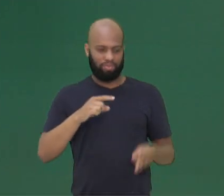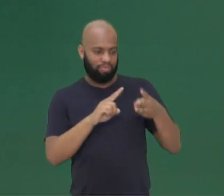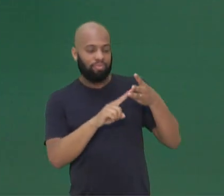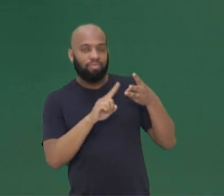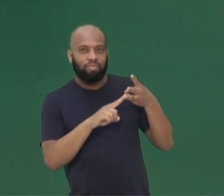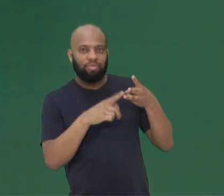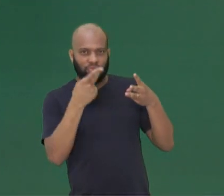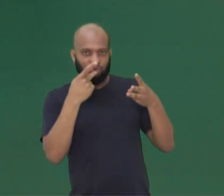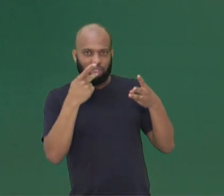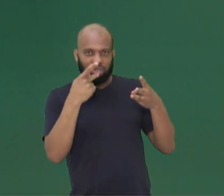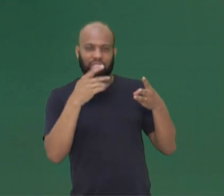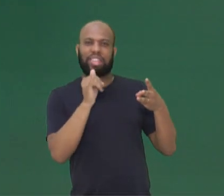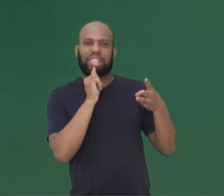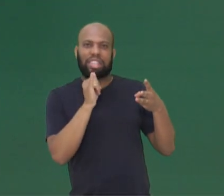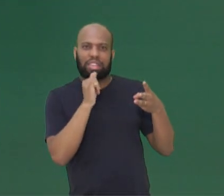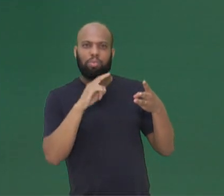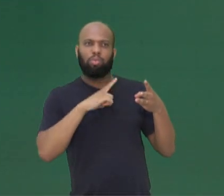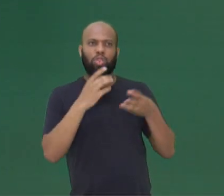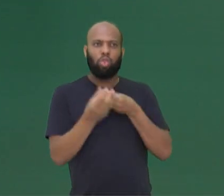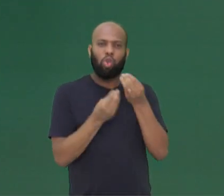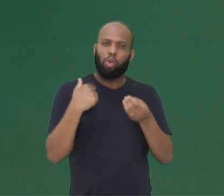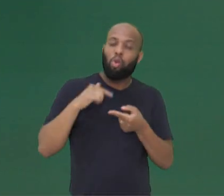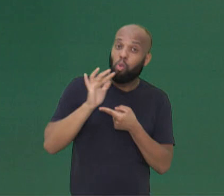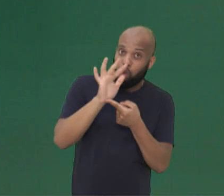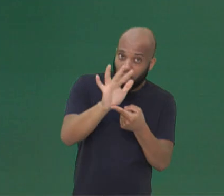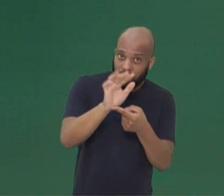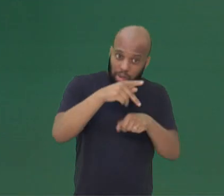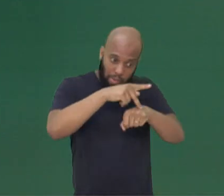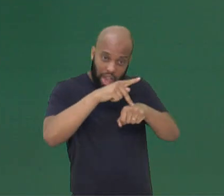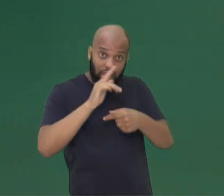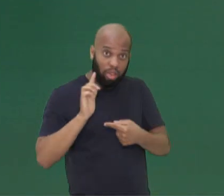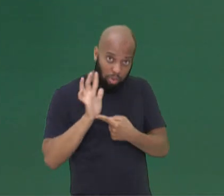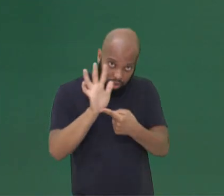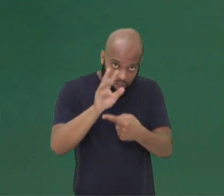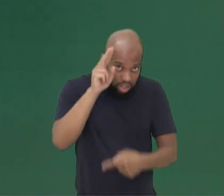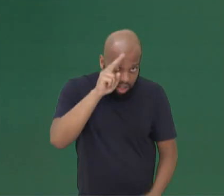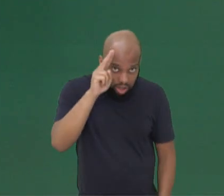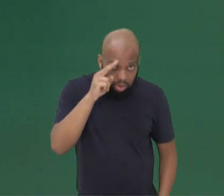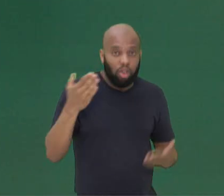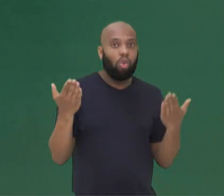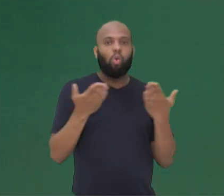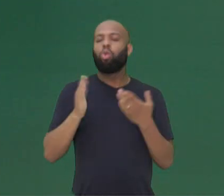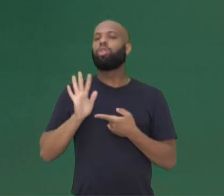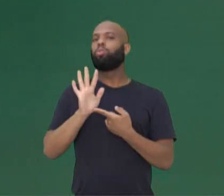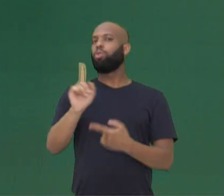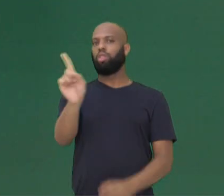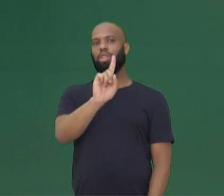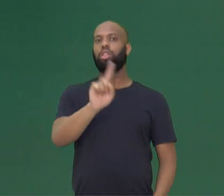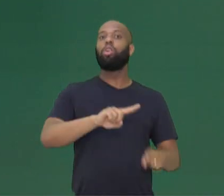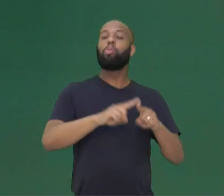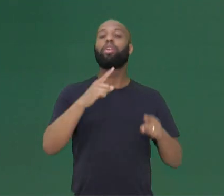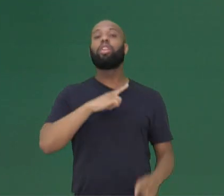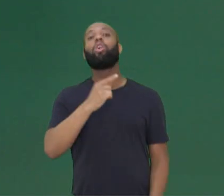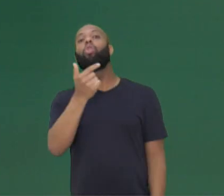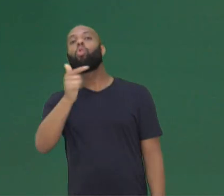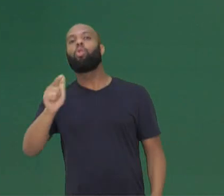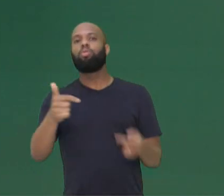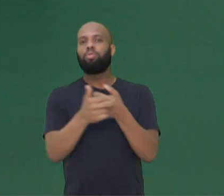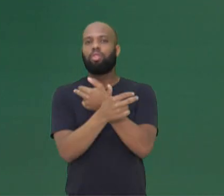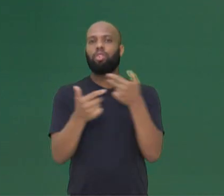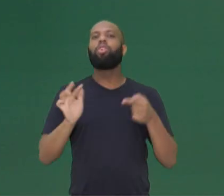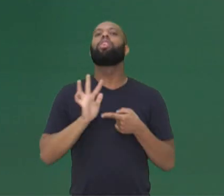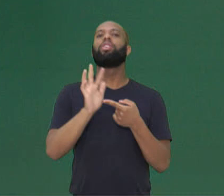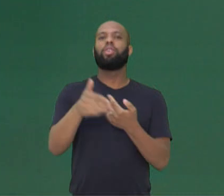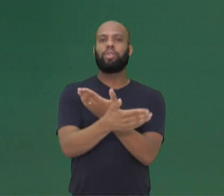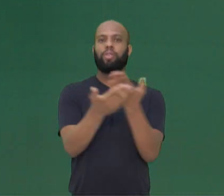os exemplos, as amostras dessas rochas e mostrei para vocês? Nessa aula de hoje eu não trouxe, mas eu trouxe outras coisas para mostrar